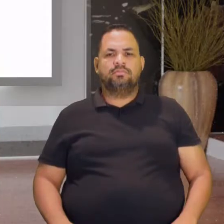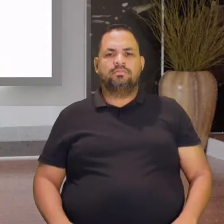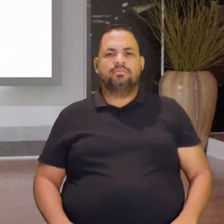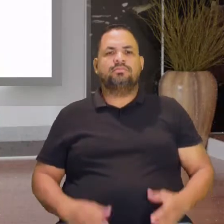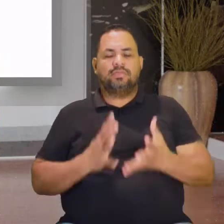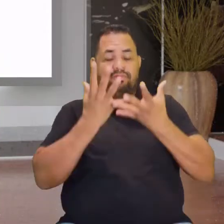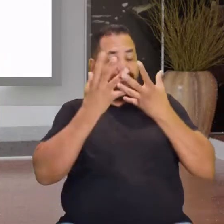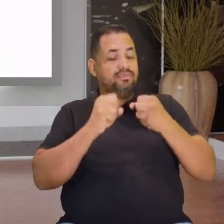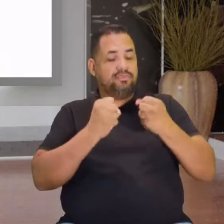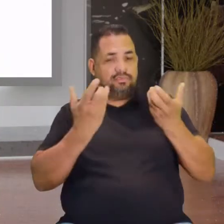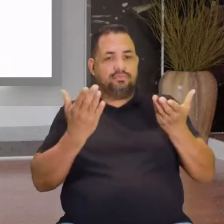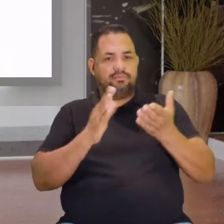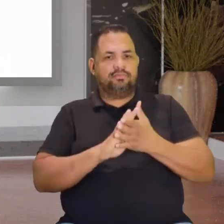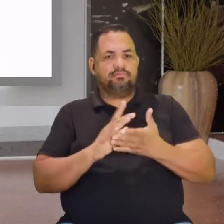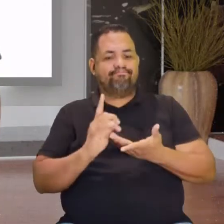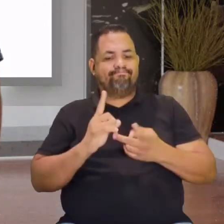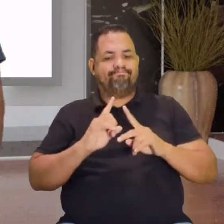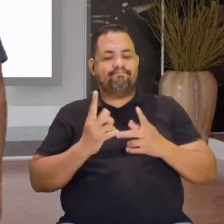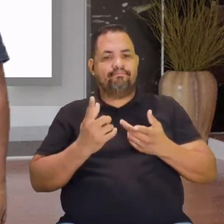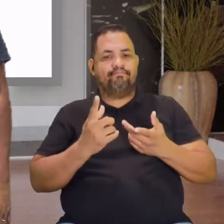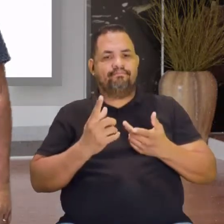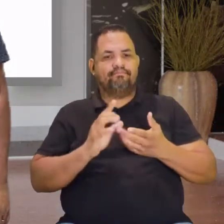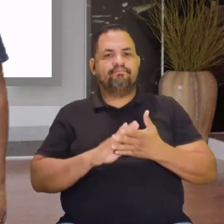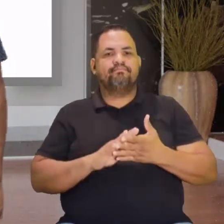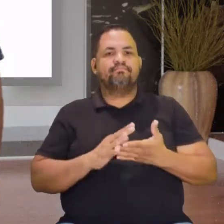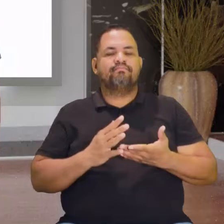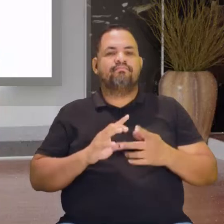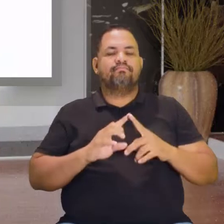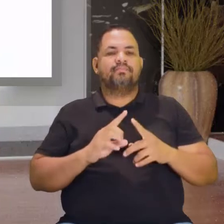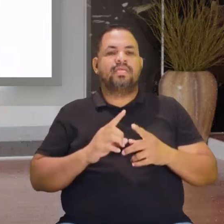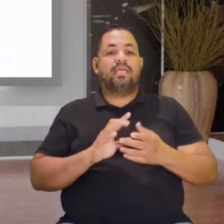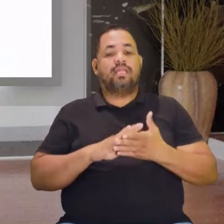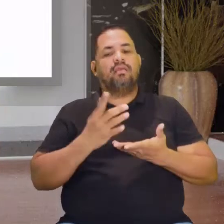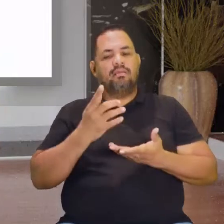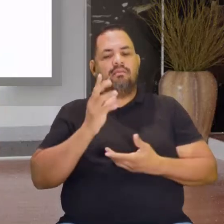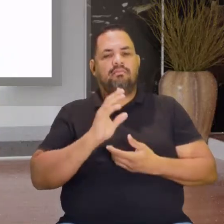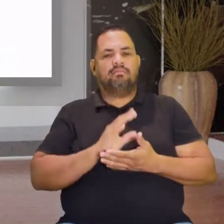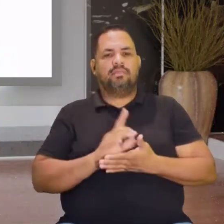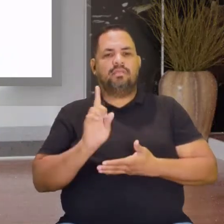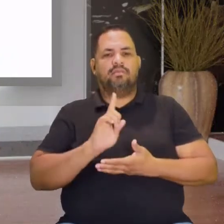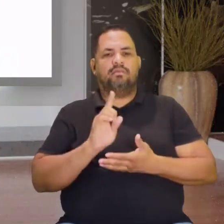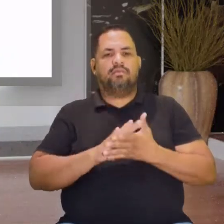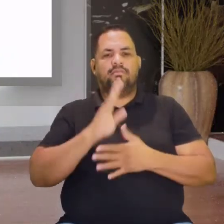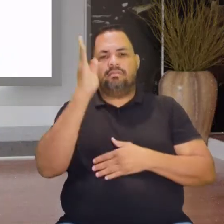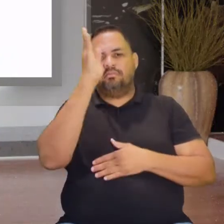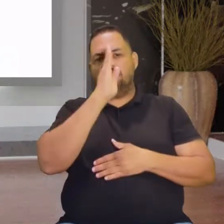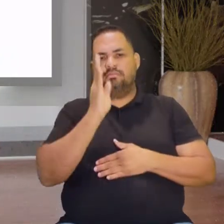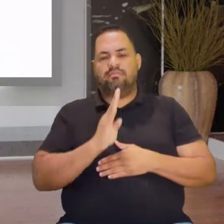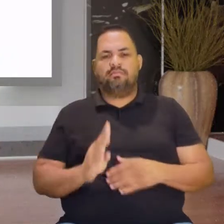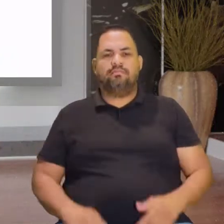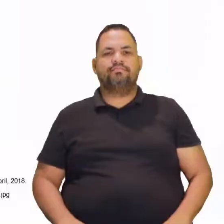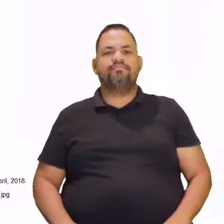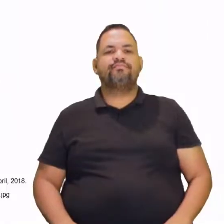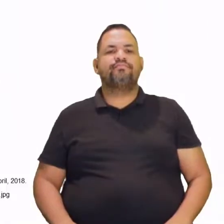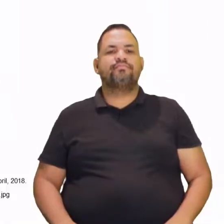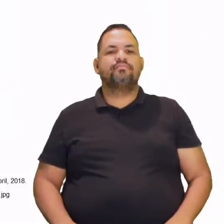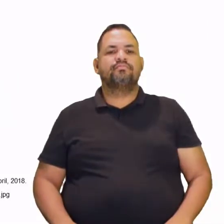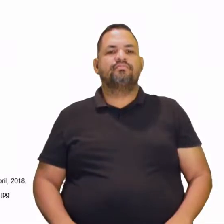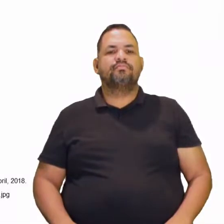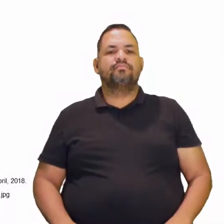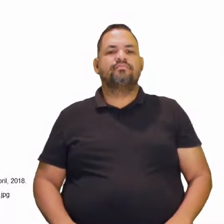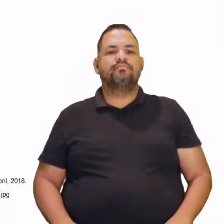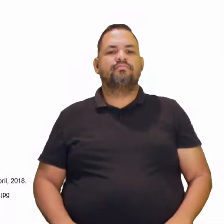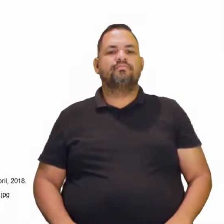muito aceito, né? Apesar dele não ser brasileiro, porém ele foi muito aceito aqui. Então, vamos ver os próximos textos que